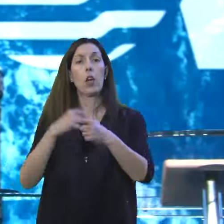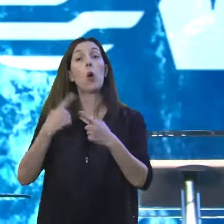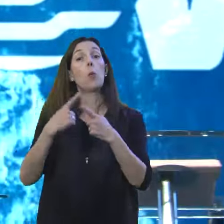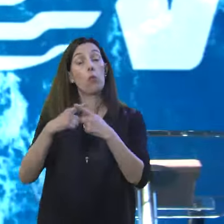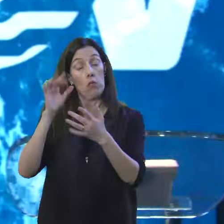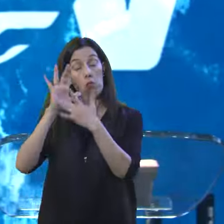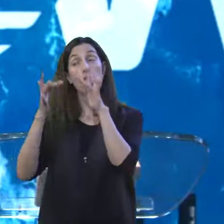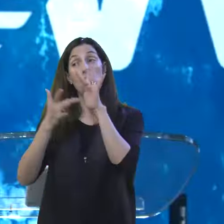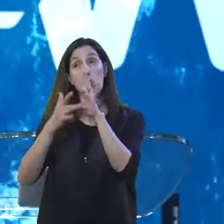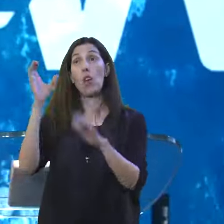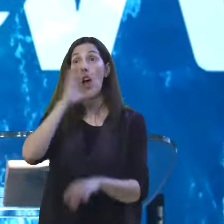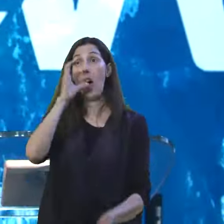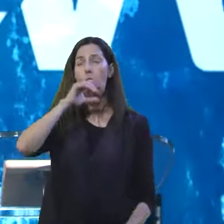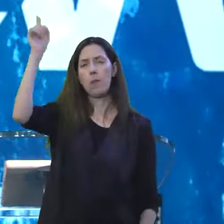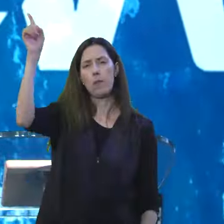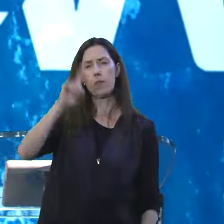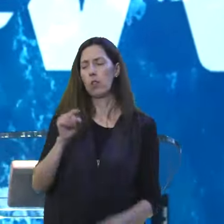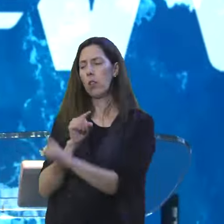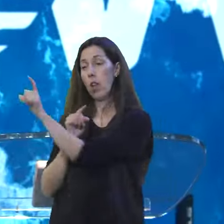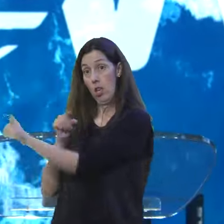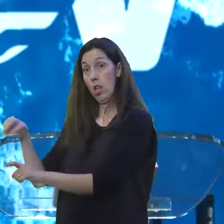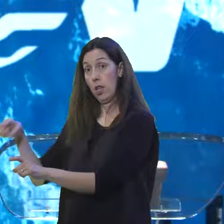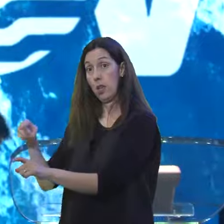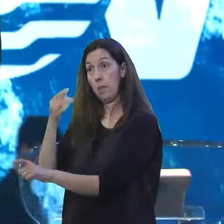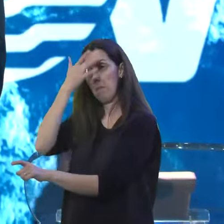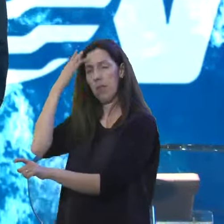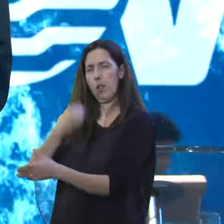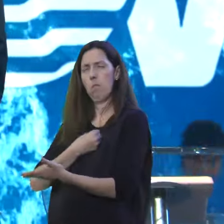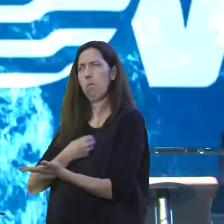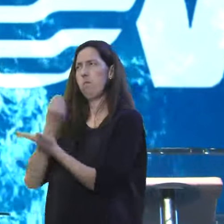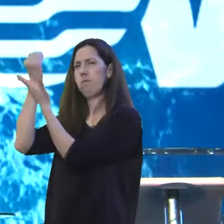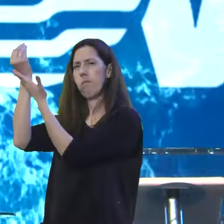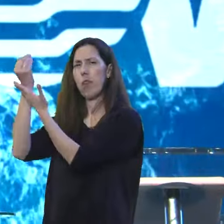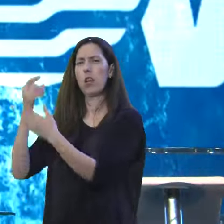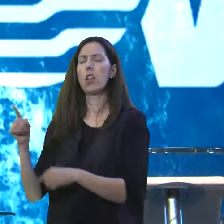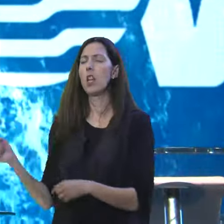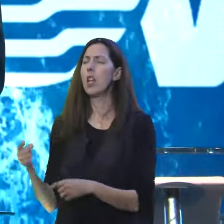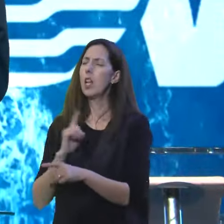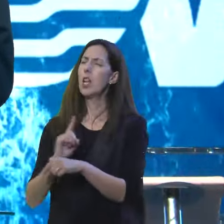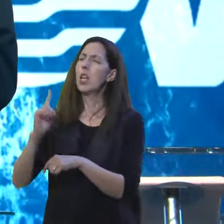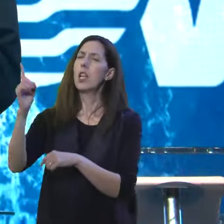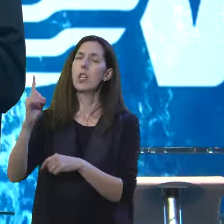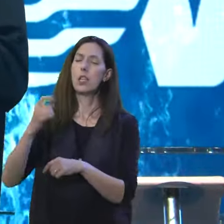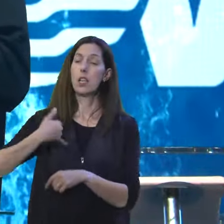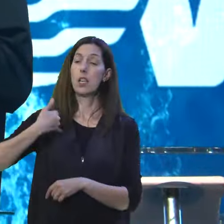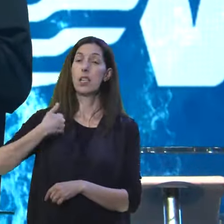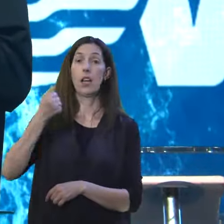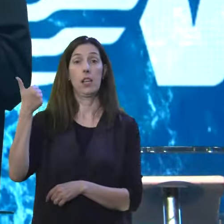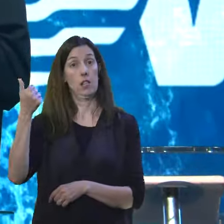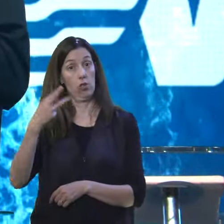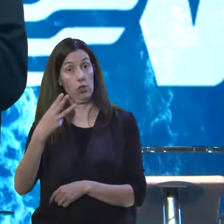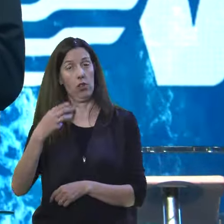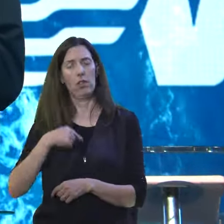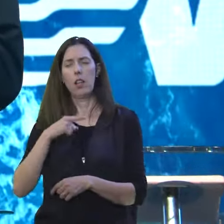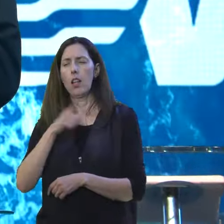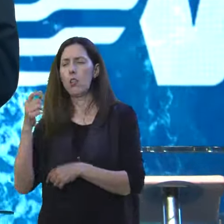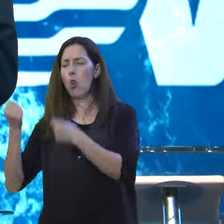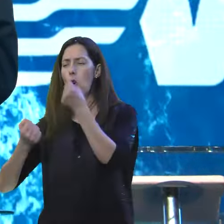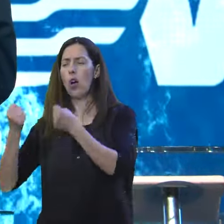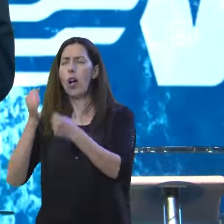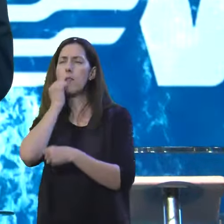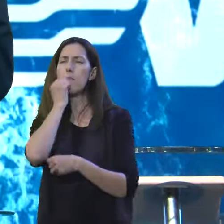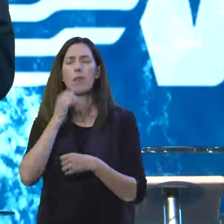Jesus está voltando, e aquele menino entregou a vida para Jesus. Ele entrou no carro da mãe dele, ele tinha 13 anos, e falou